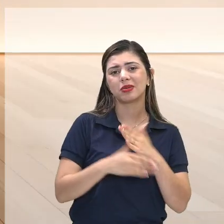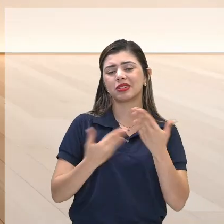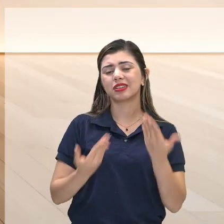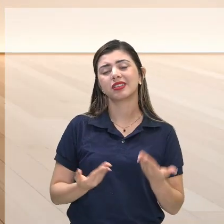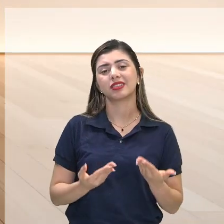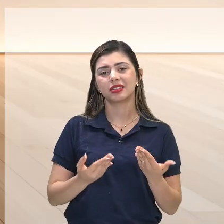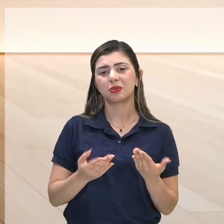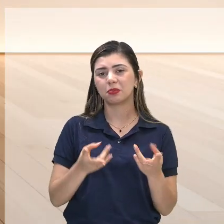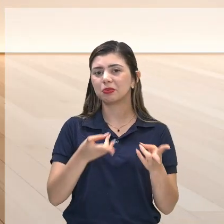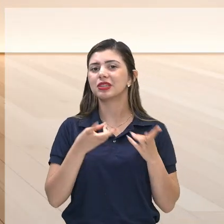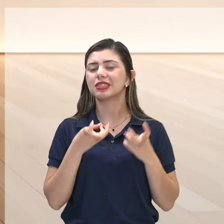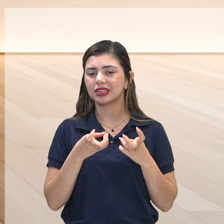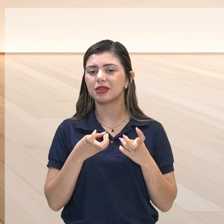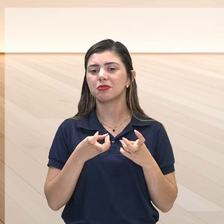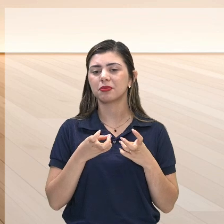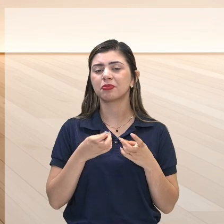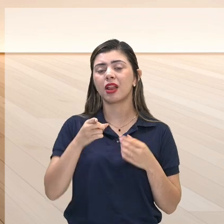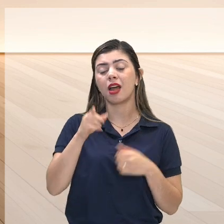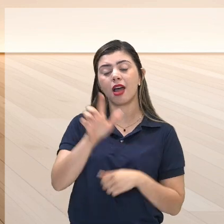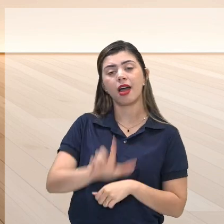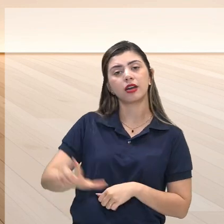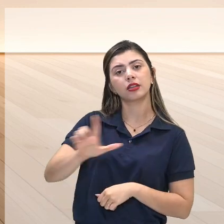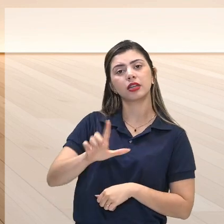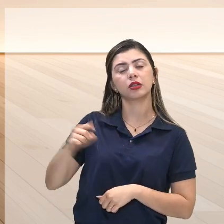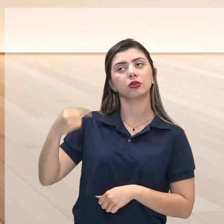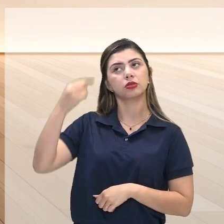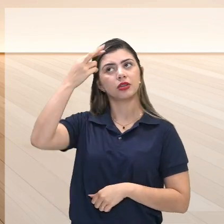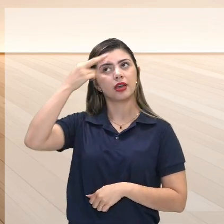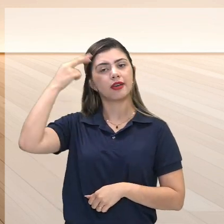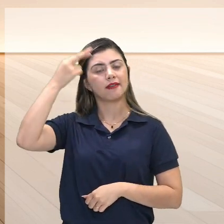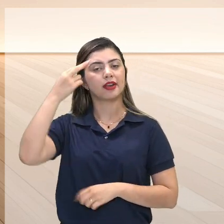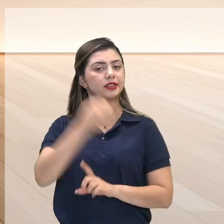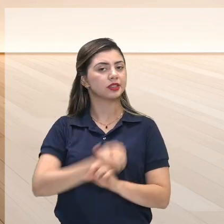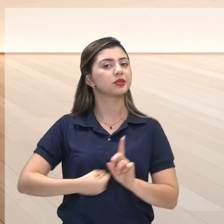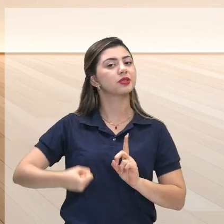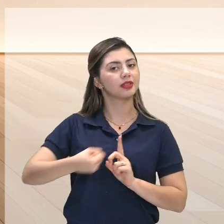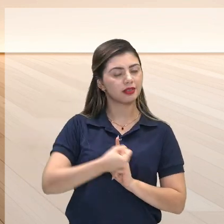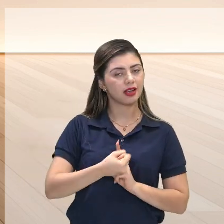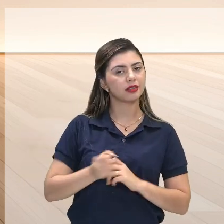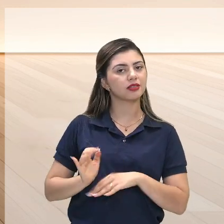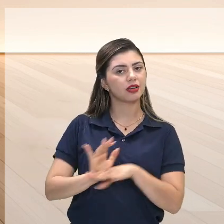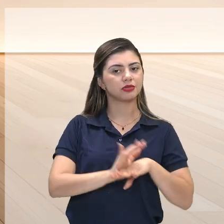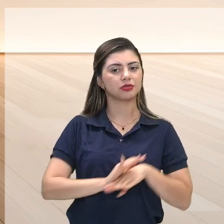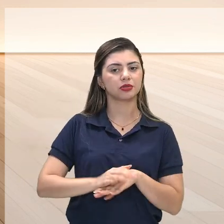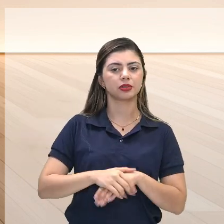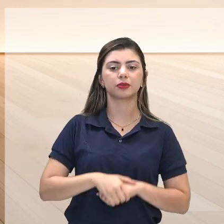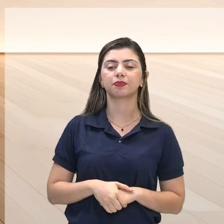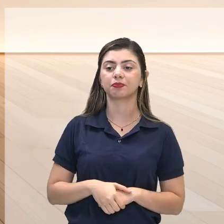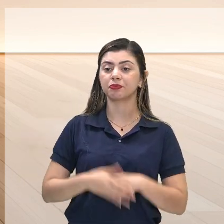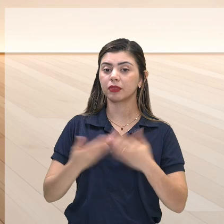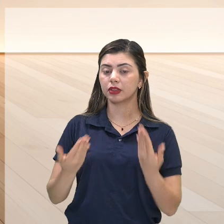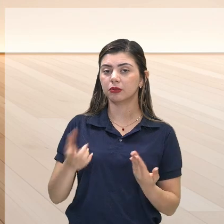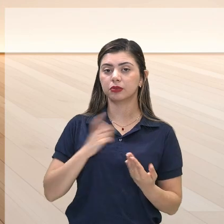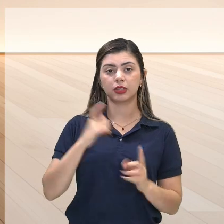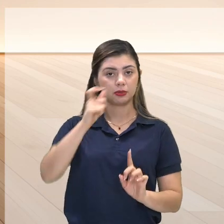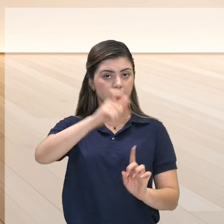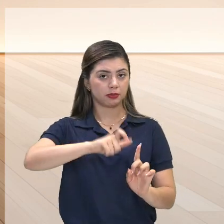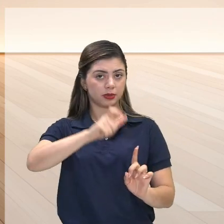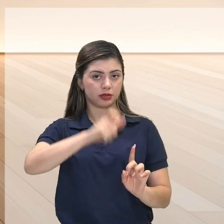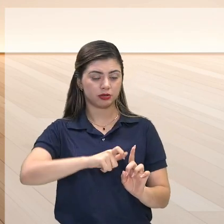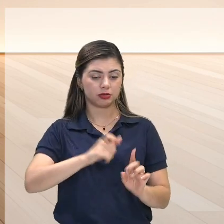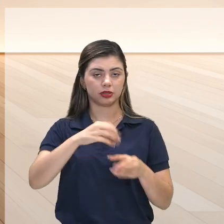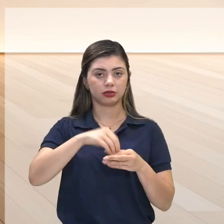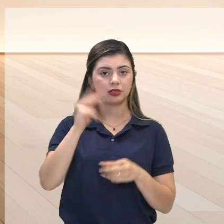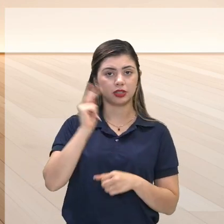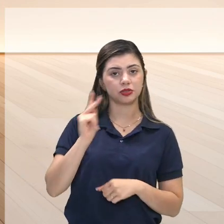nessa ideia ali, que a literatura, ela reflete, inclusive, a nossa sociedade, né? Ali a gente tem uma personagem que,